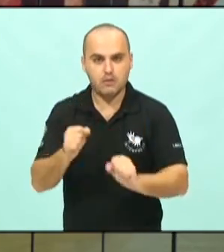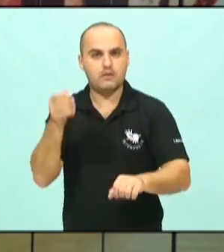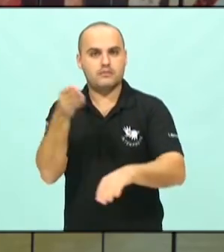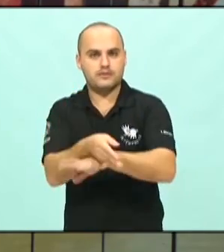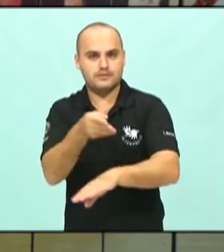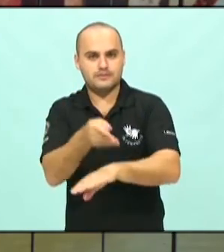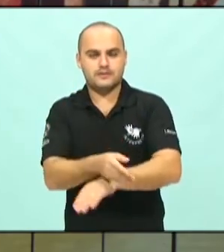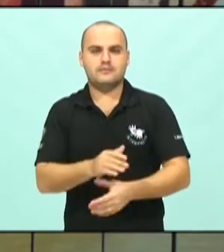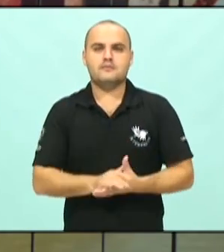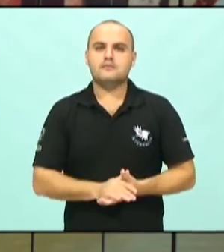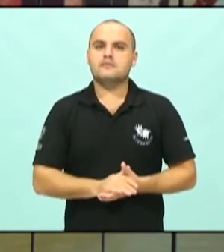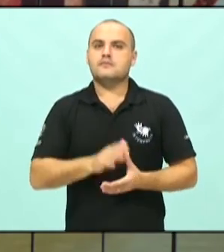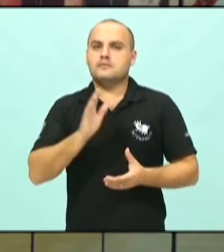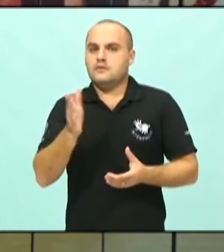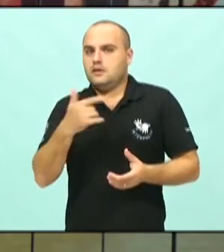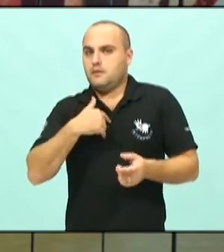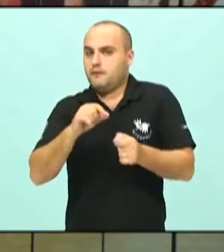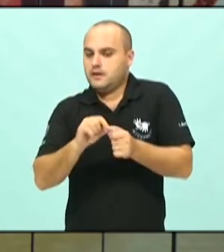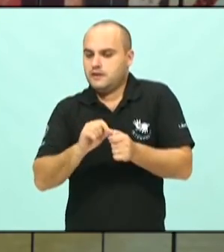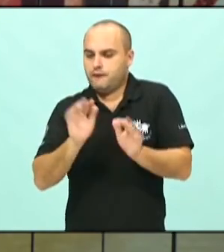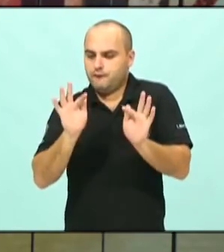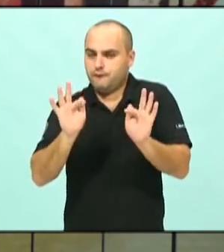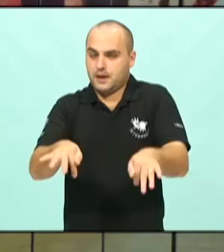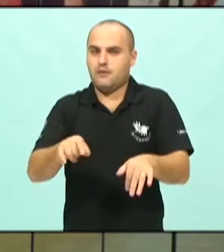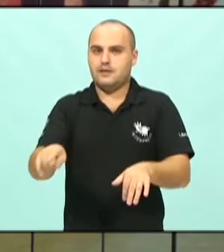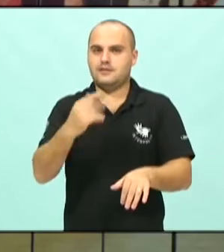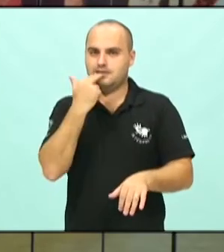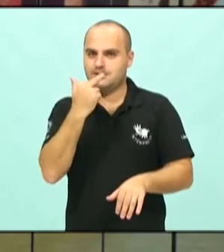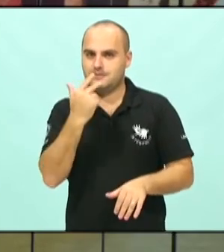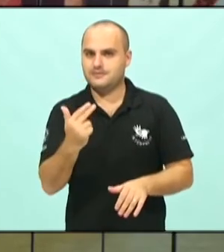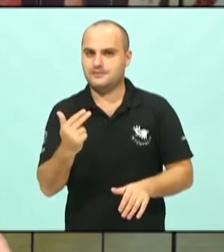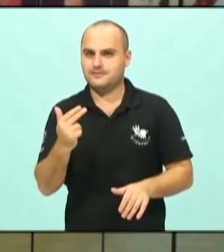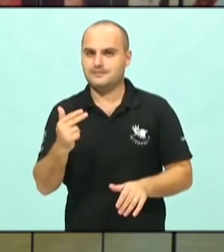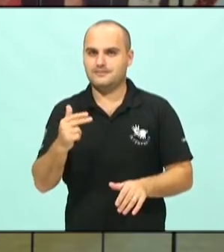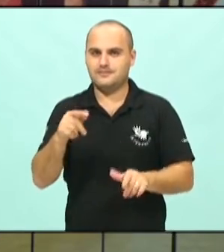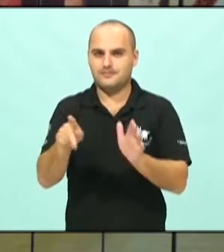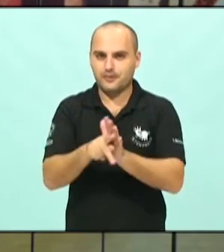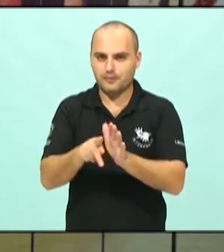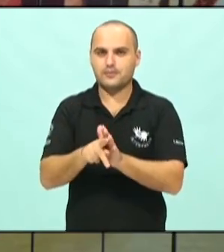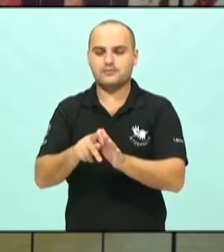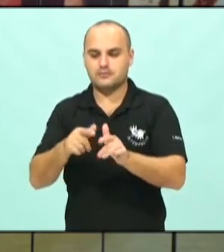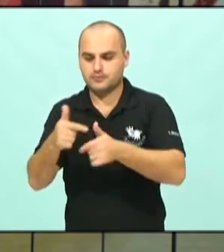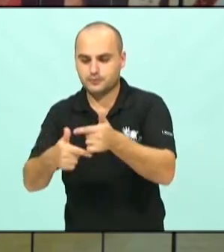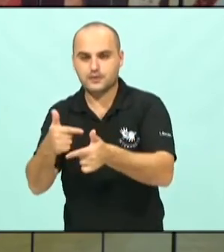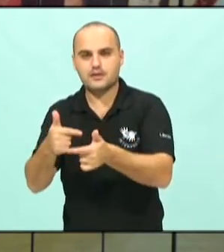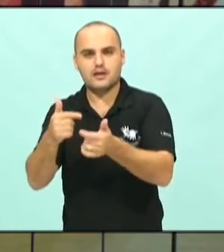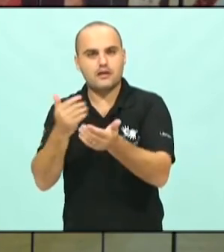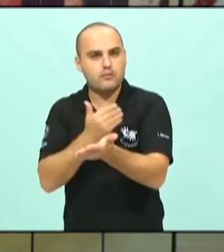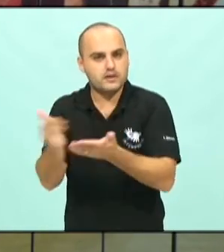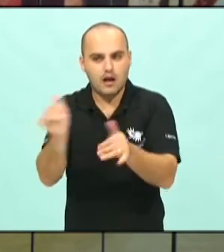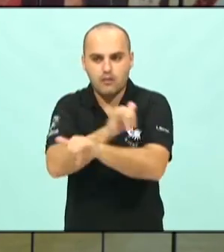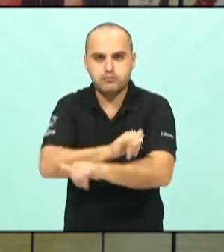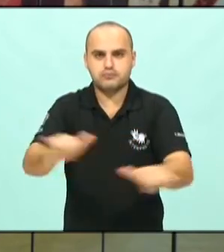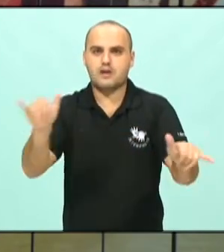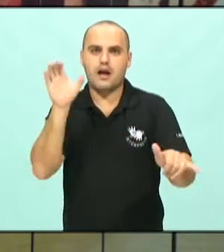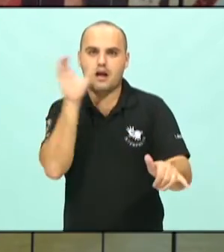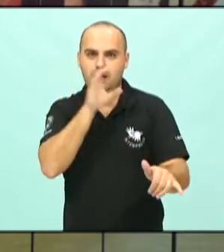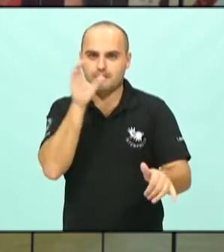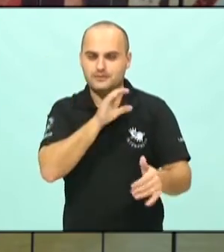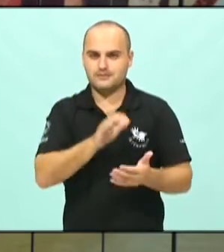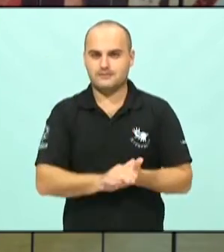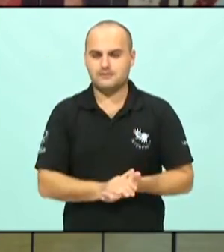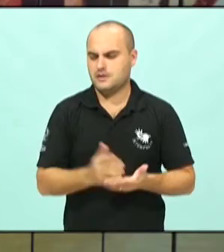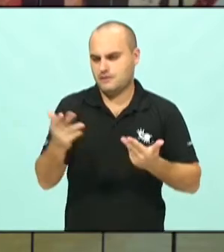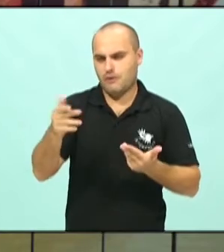participar. Nós estamos finalizando esse regulamento, a arte do evento para começar a divulgar o quanto antes nesse momento. A gente, como você